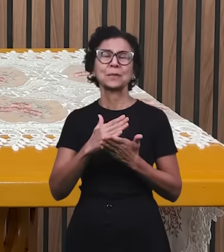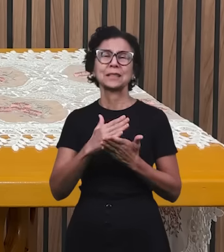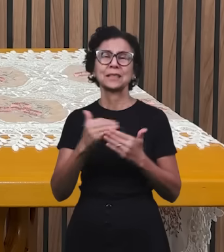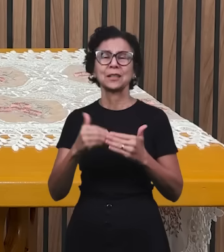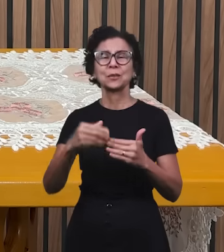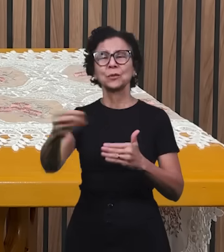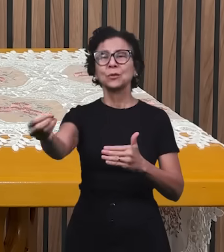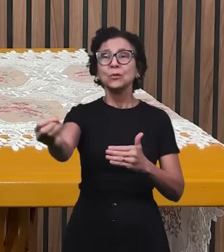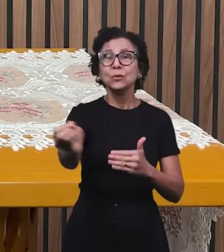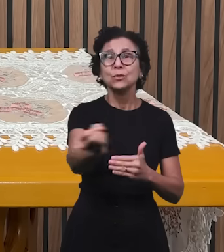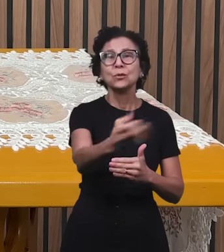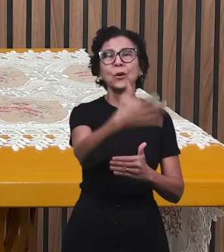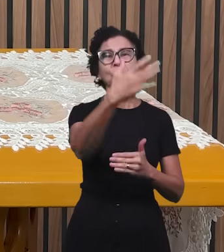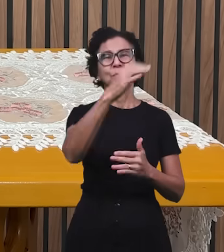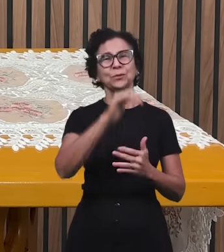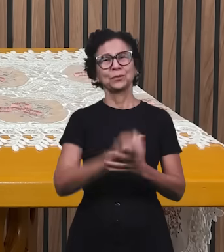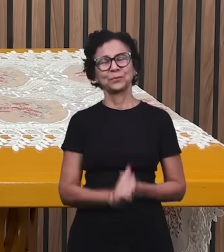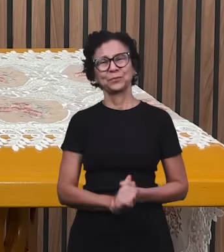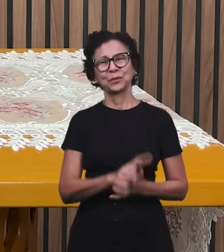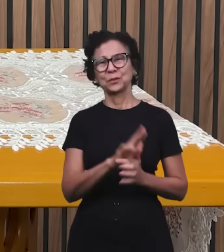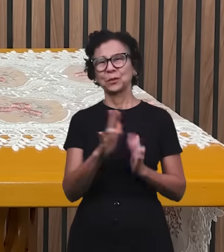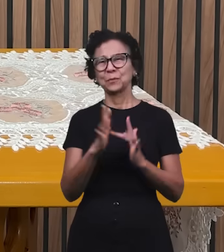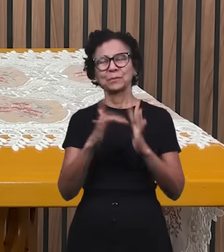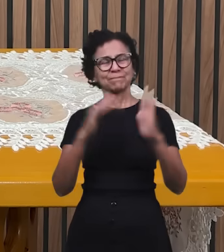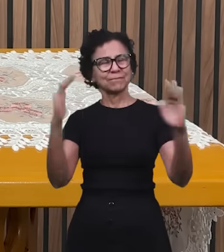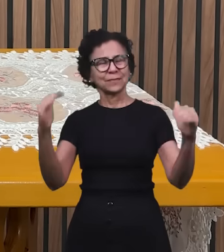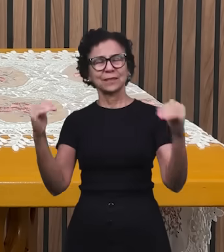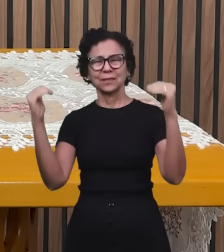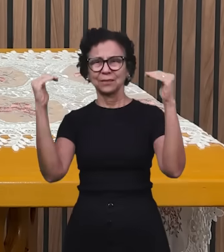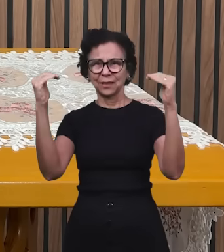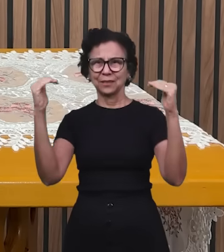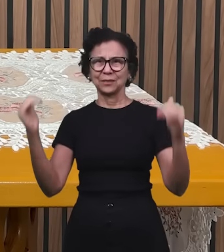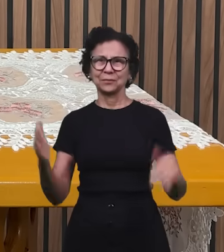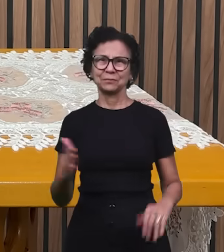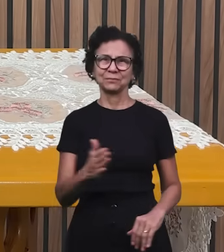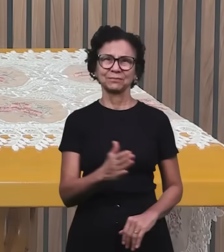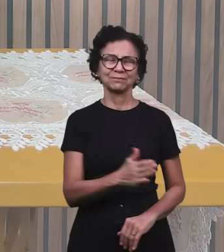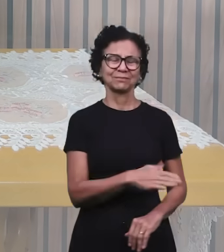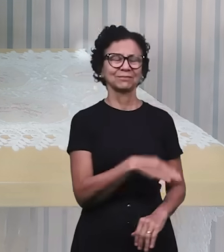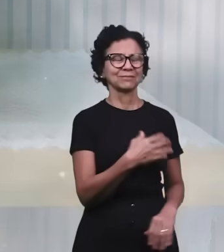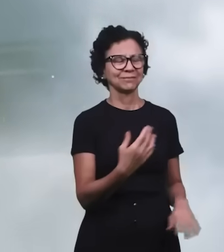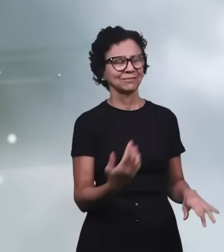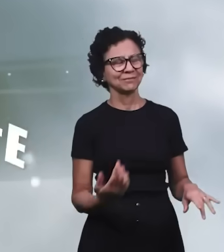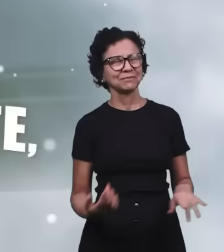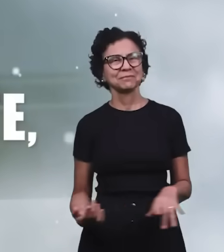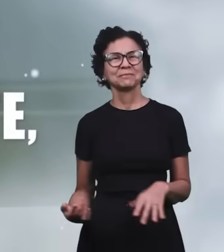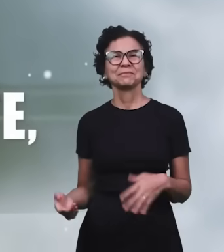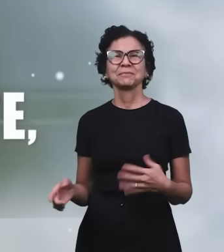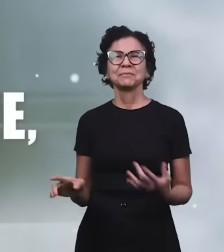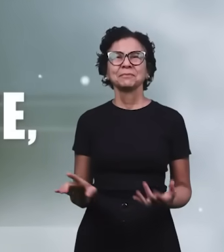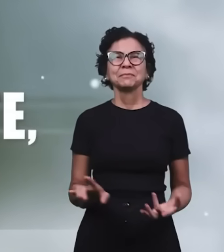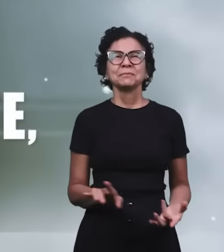começar uma vida nova, que o nome dele há de ser glorificado.